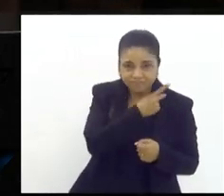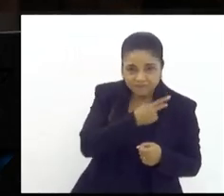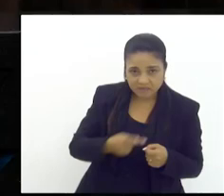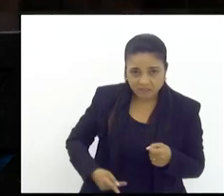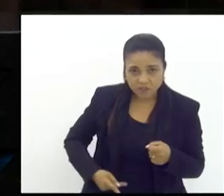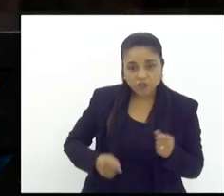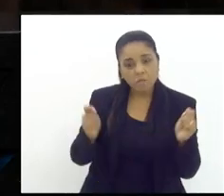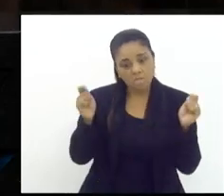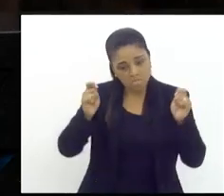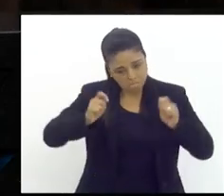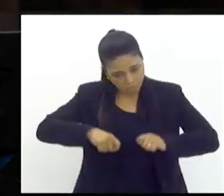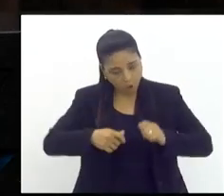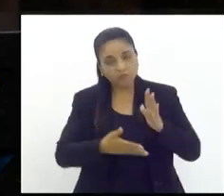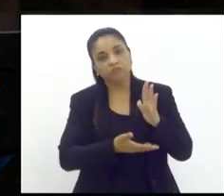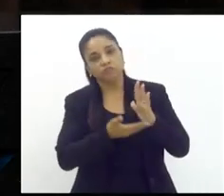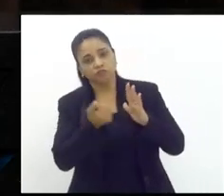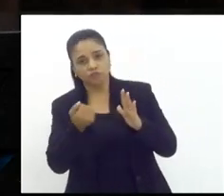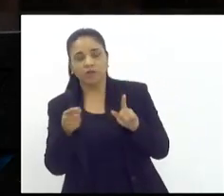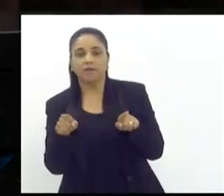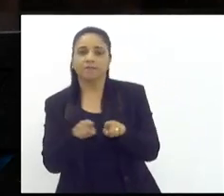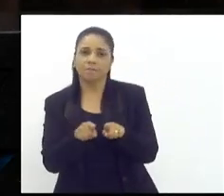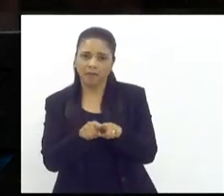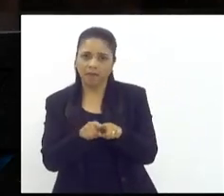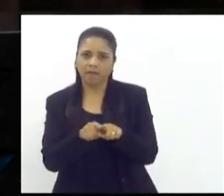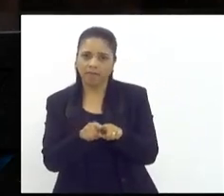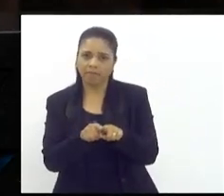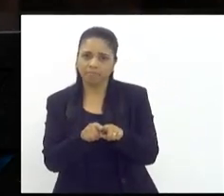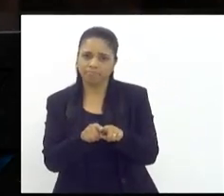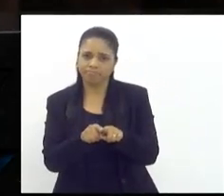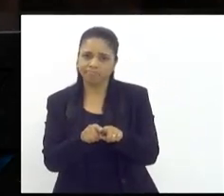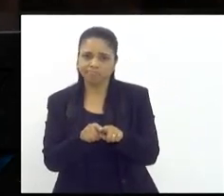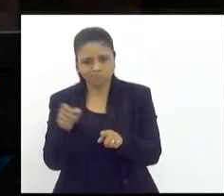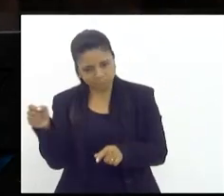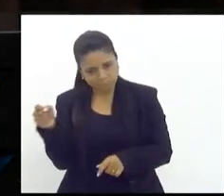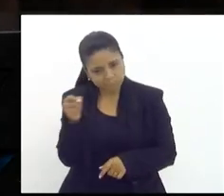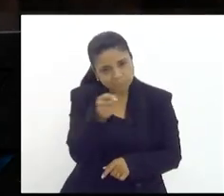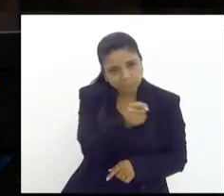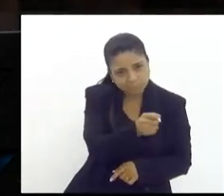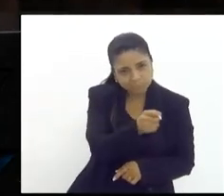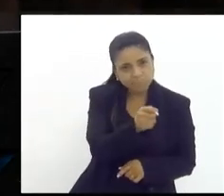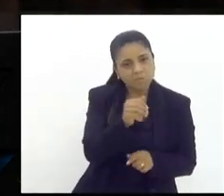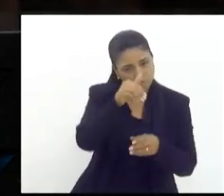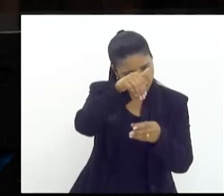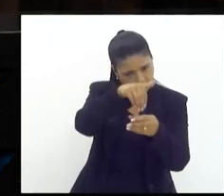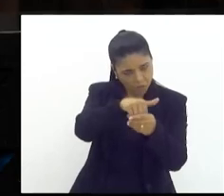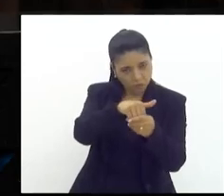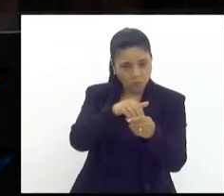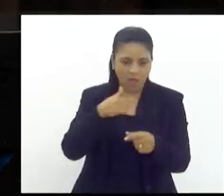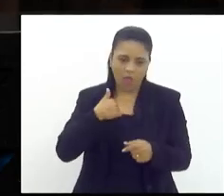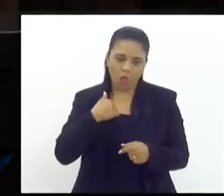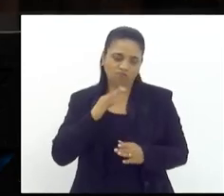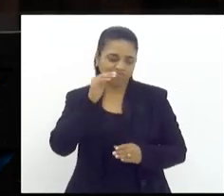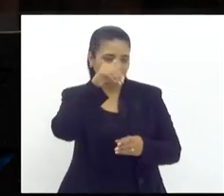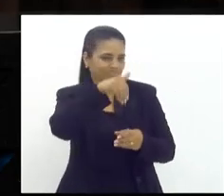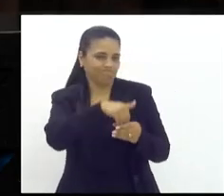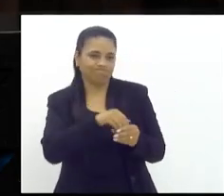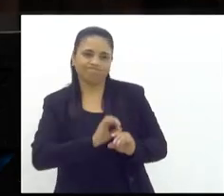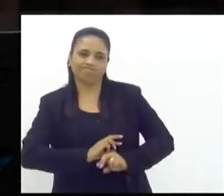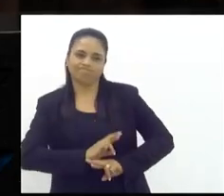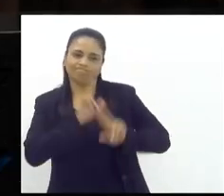Quando colocar Claro que pode não conta e nunca com meu voto